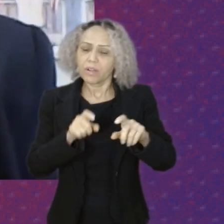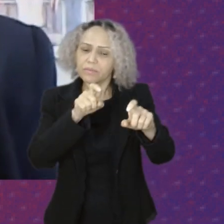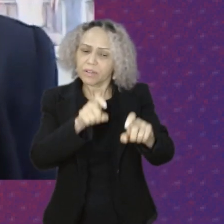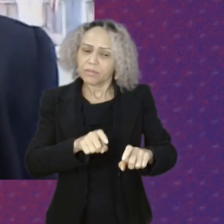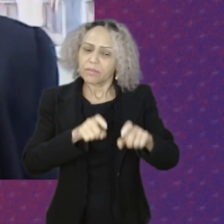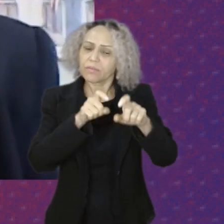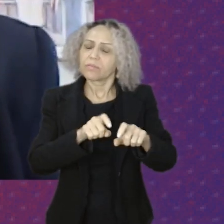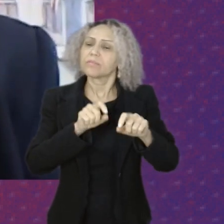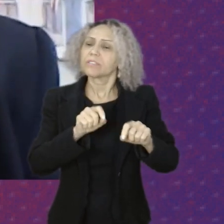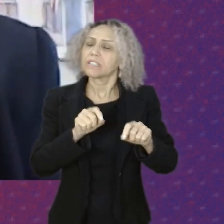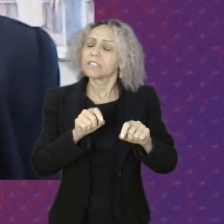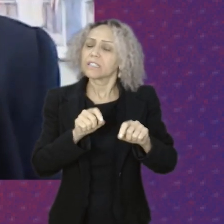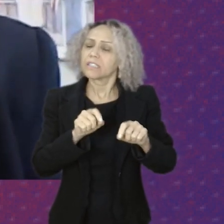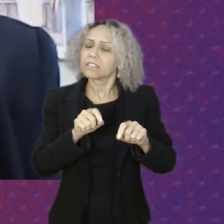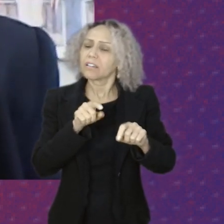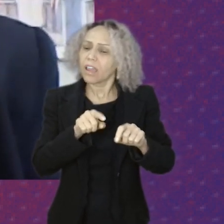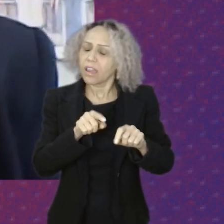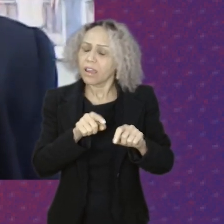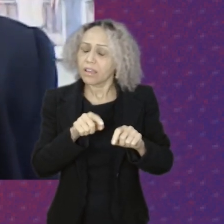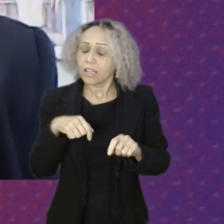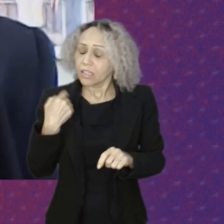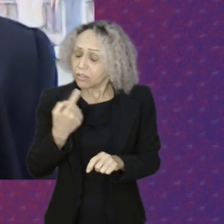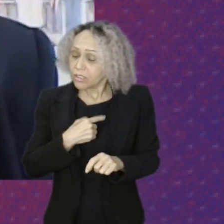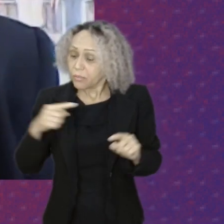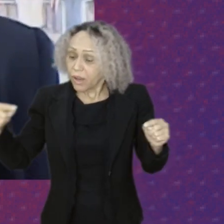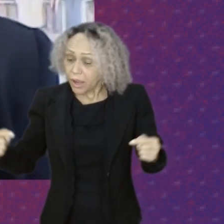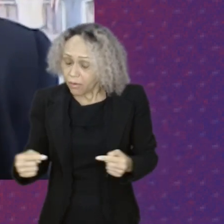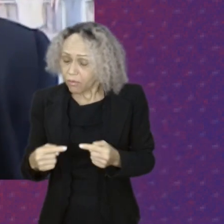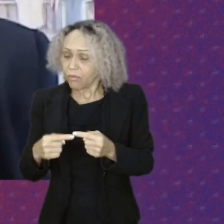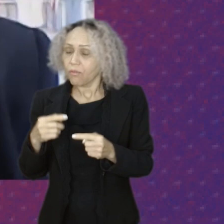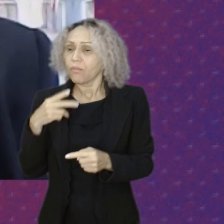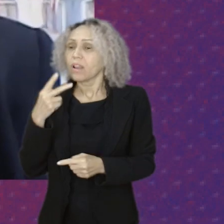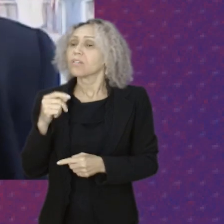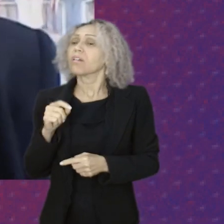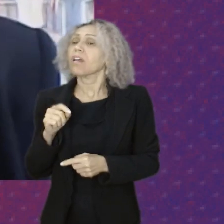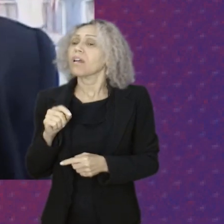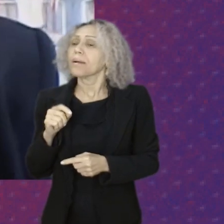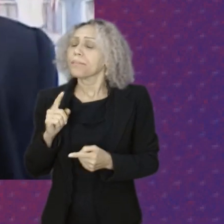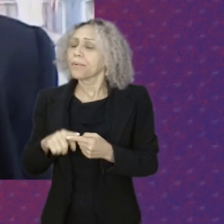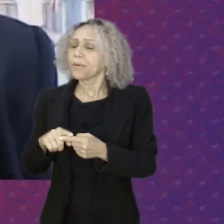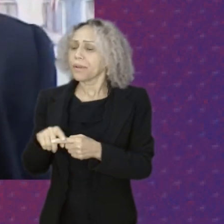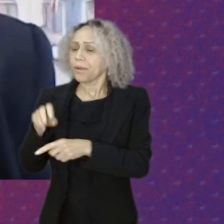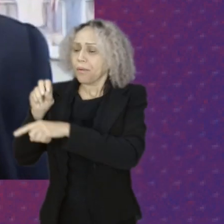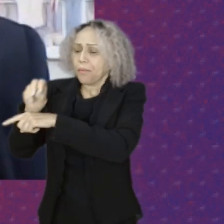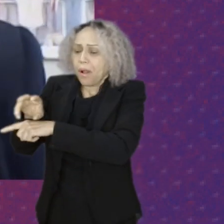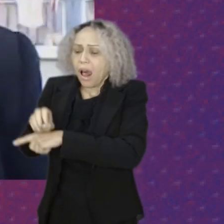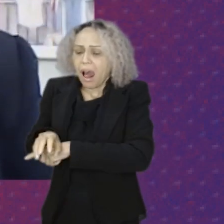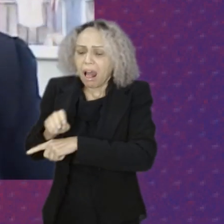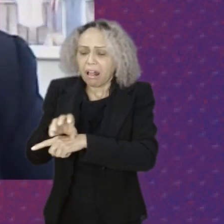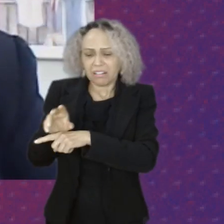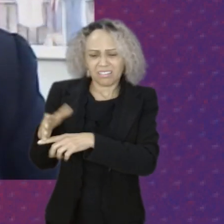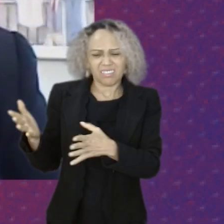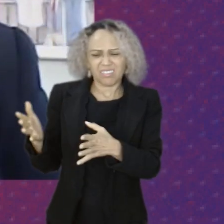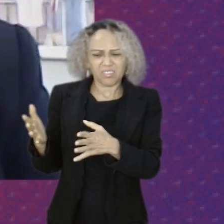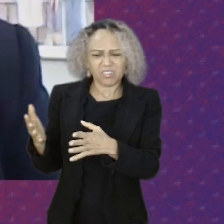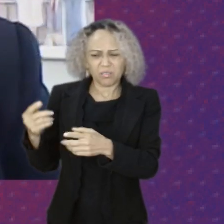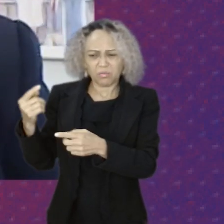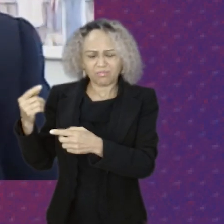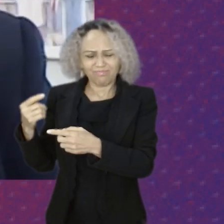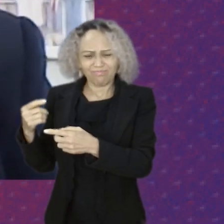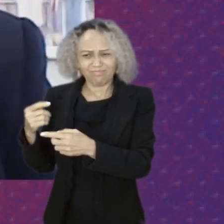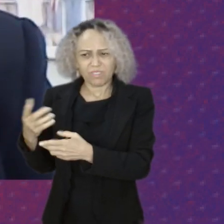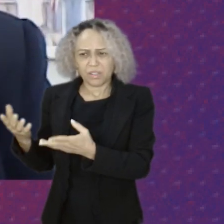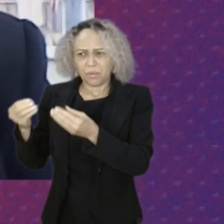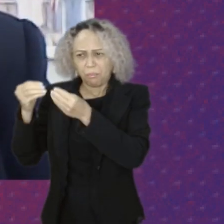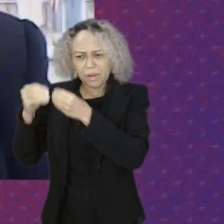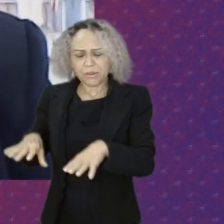uso do agrotóxico, porque a gente defende muito o uso da comida sem veneno, agroecologicamente. Então, diante disso, nós